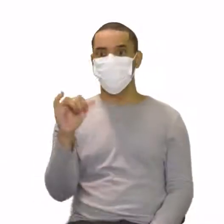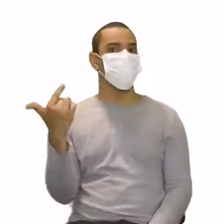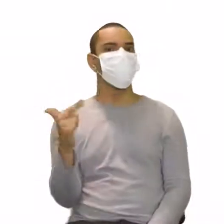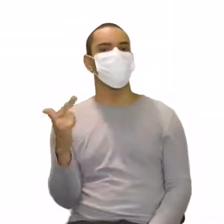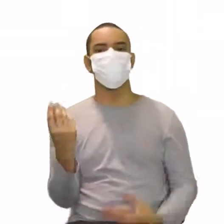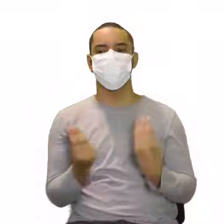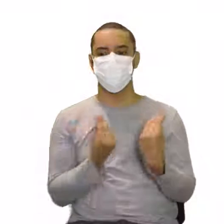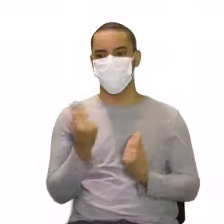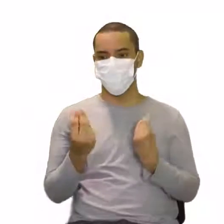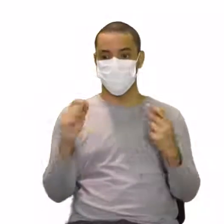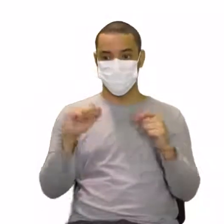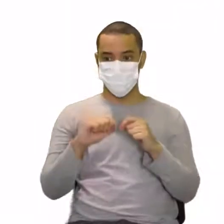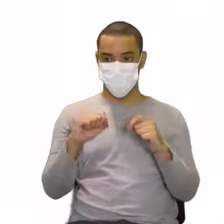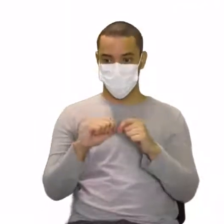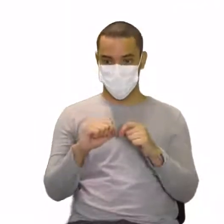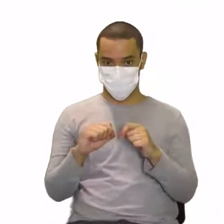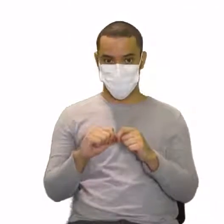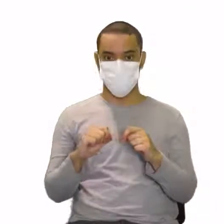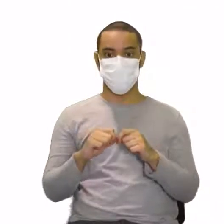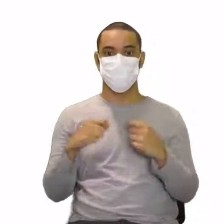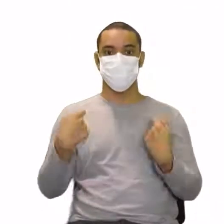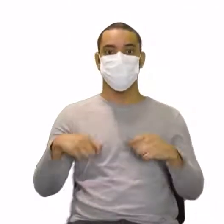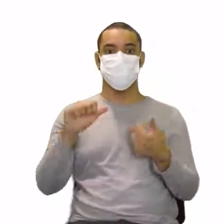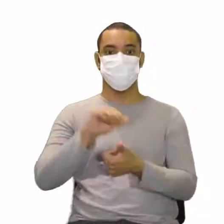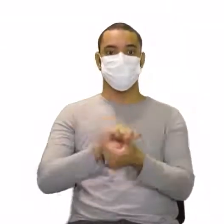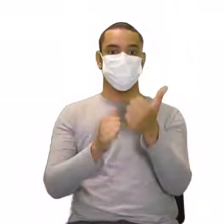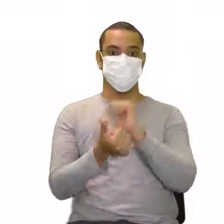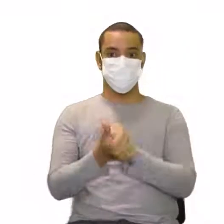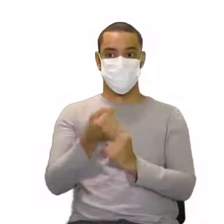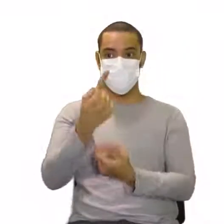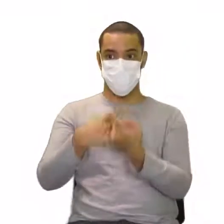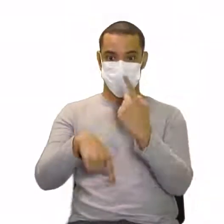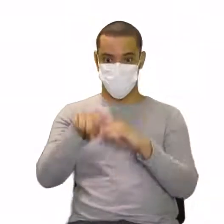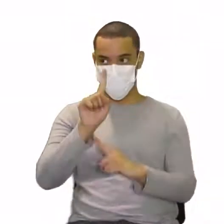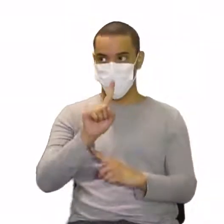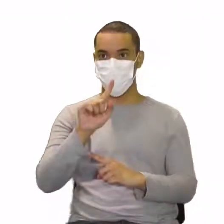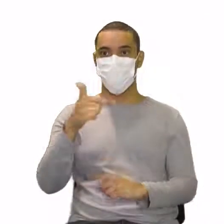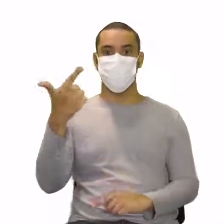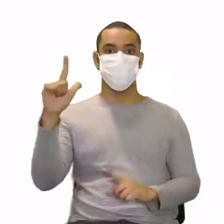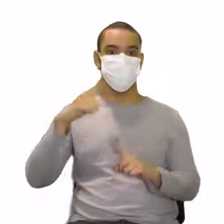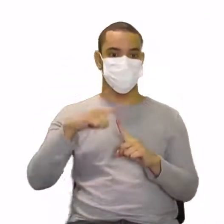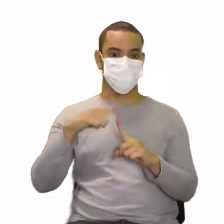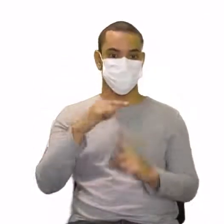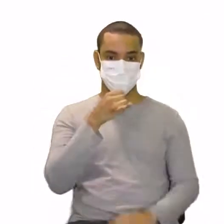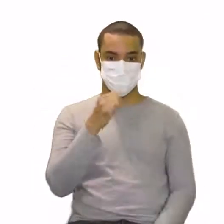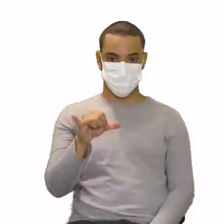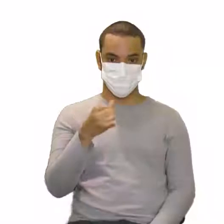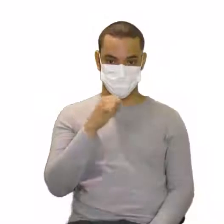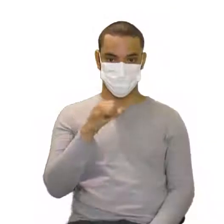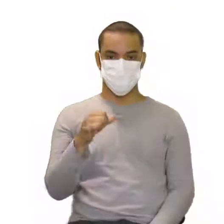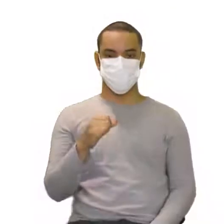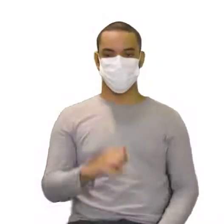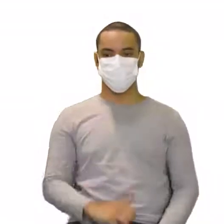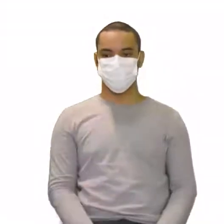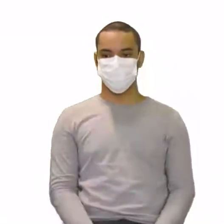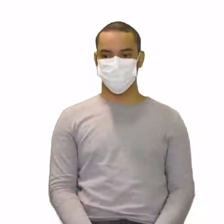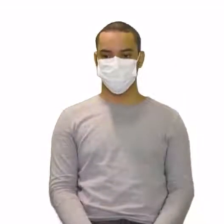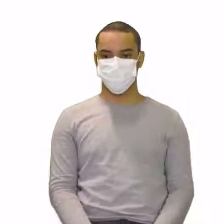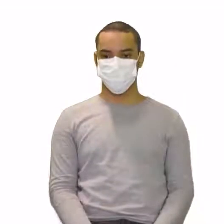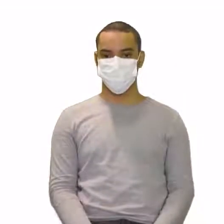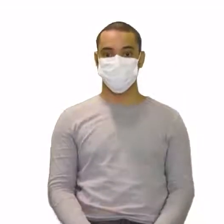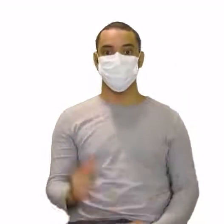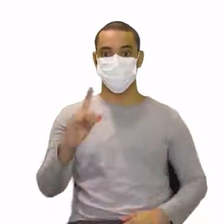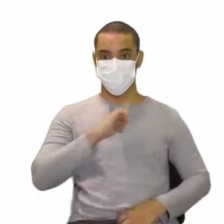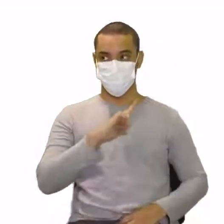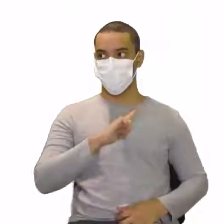ele queria fazer para gerar, né, transformar na realidade outro tipo de energia magnética em energia elétrica.